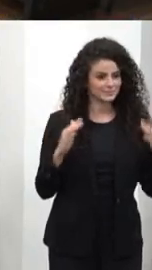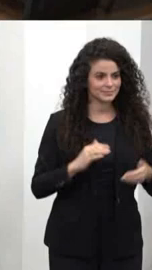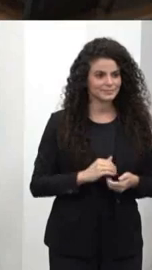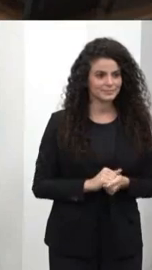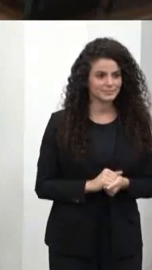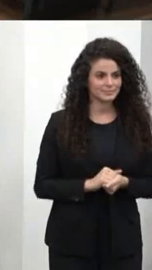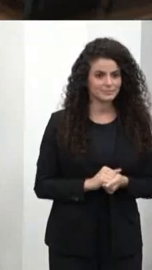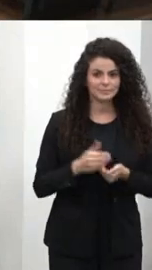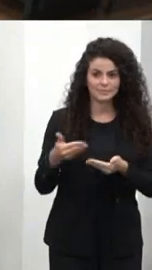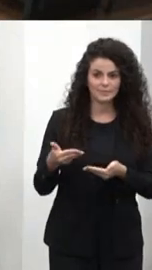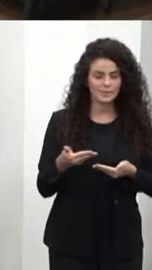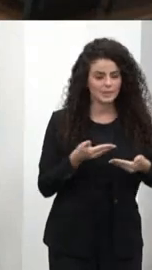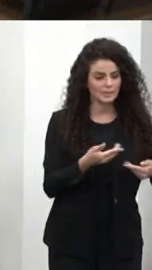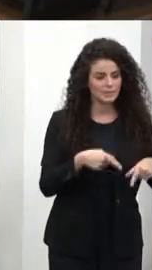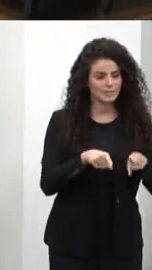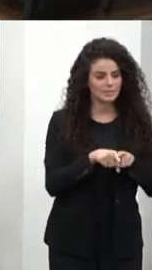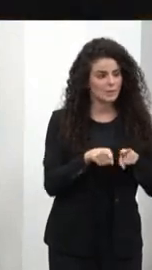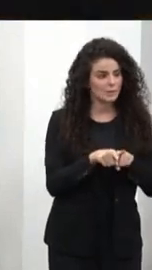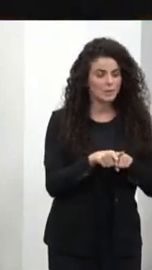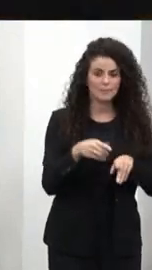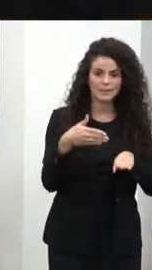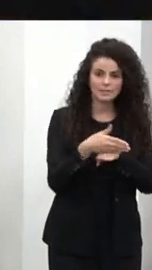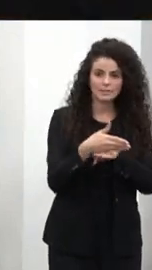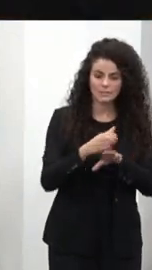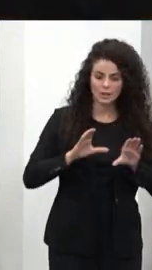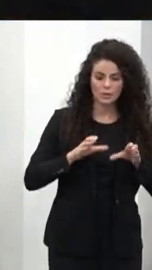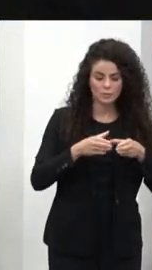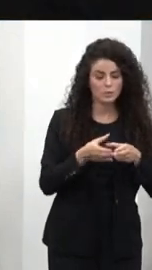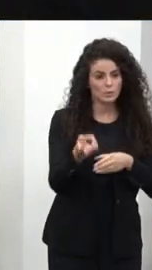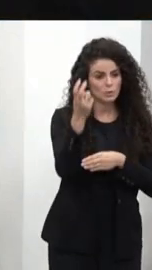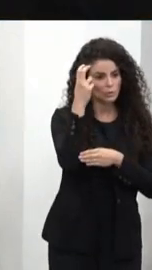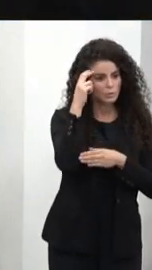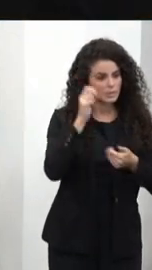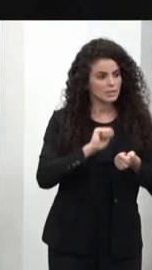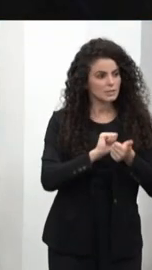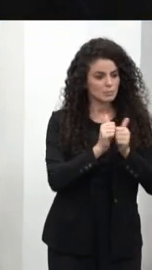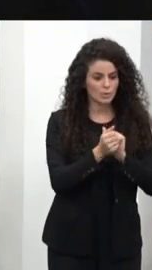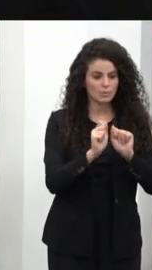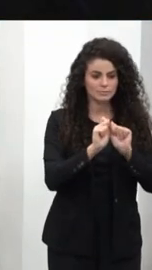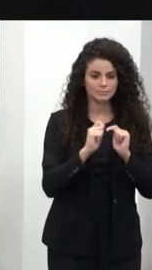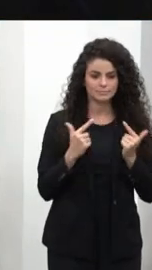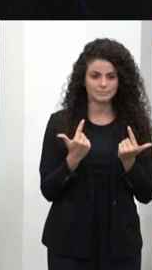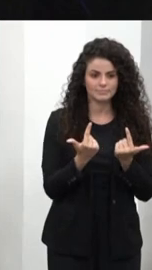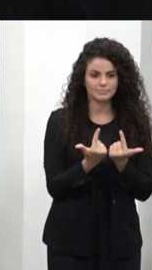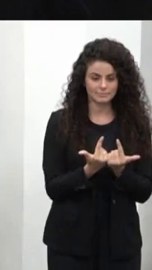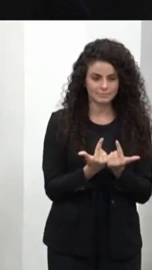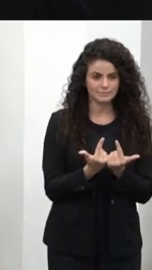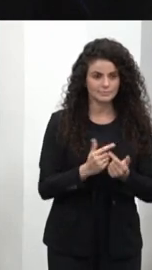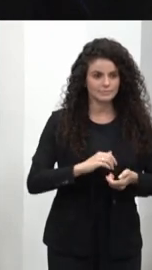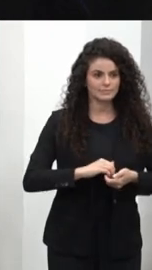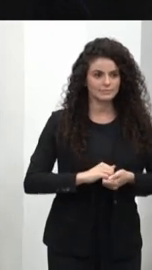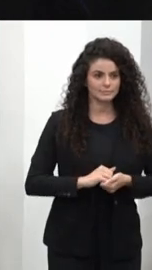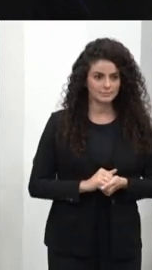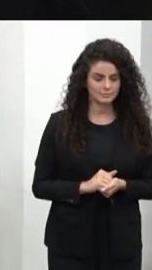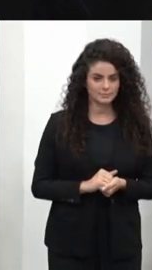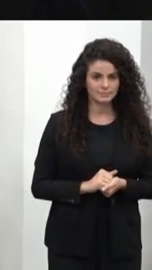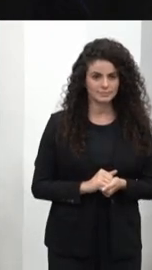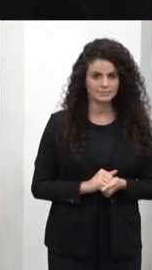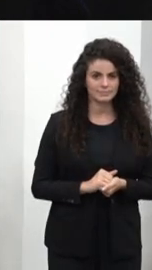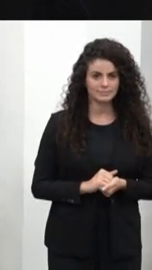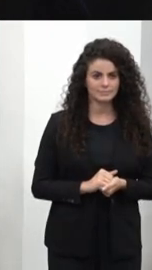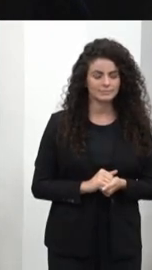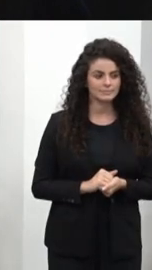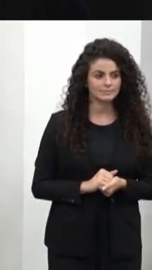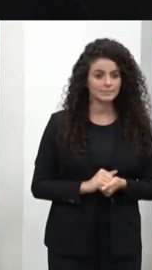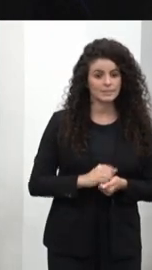excelentíssimo o senhor membro da comissão de educação cultura e desporto da Assembleia Legislativa do Estado de Santa Catarina